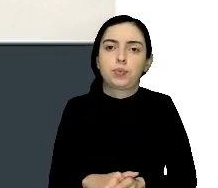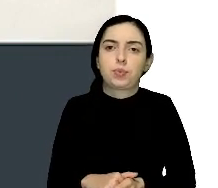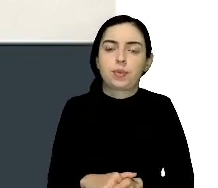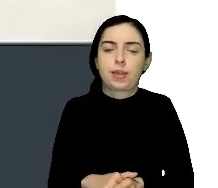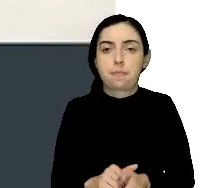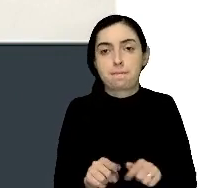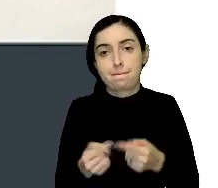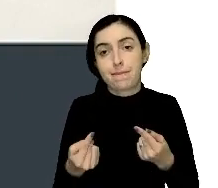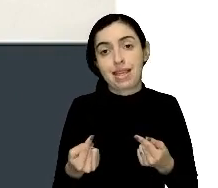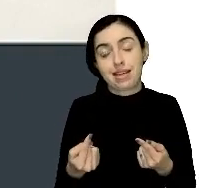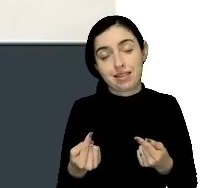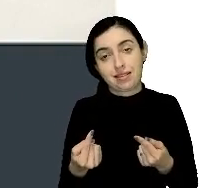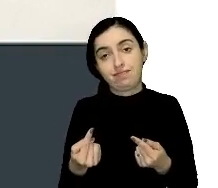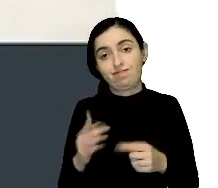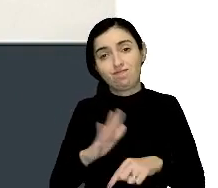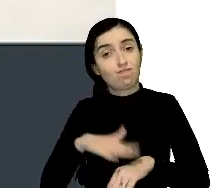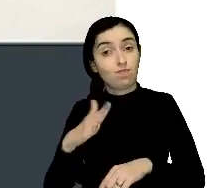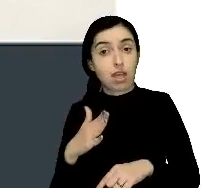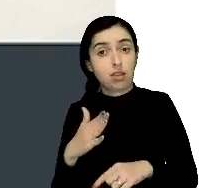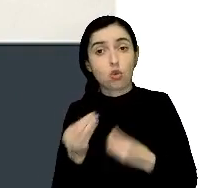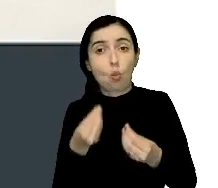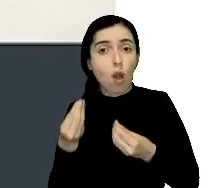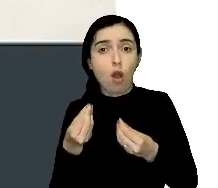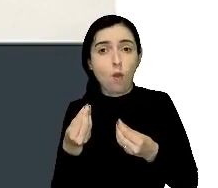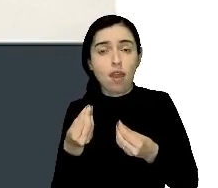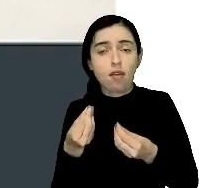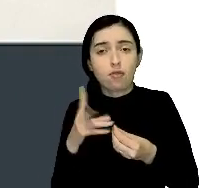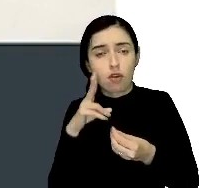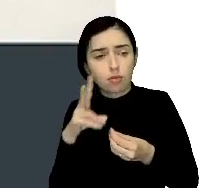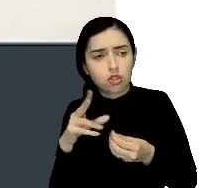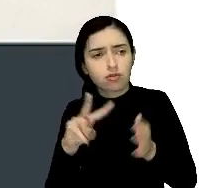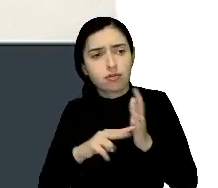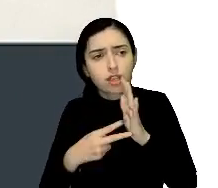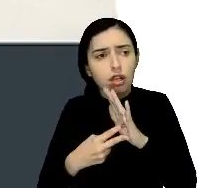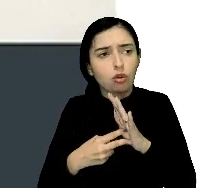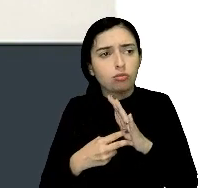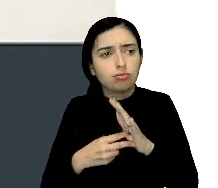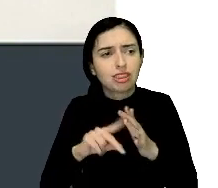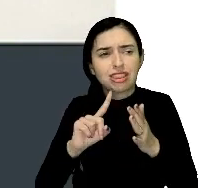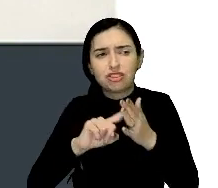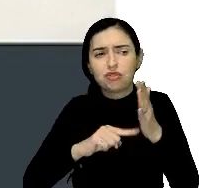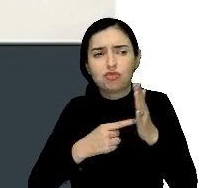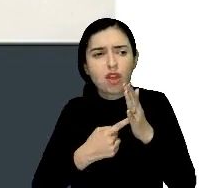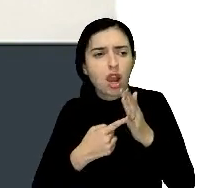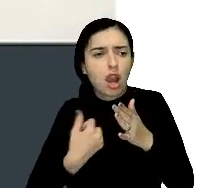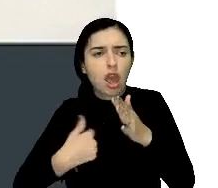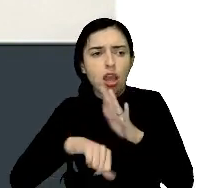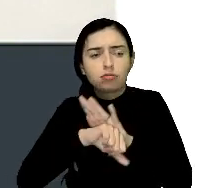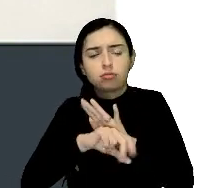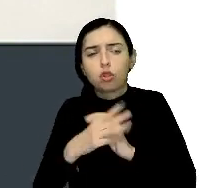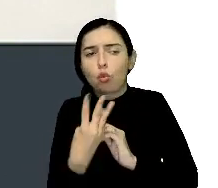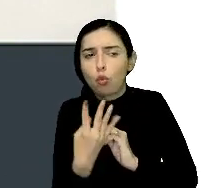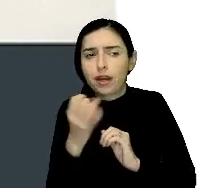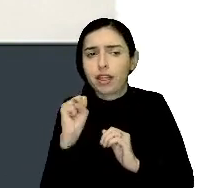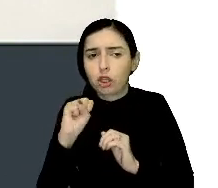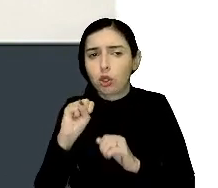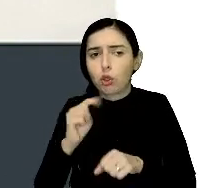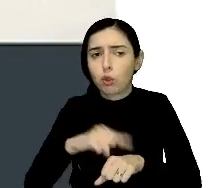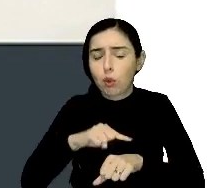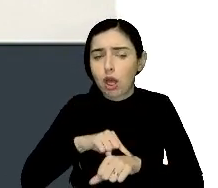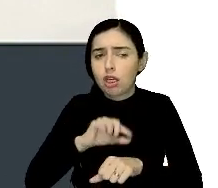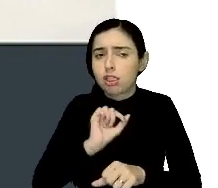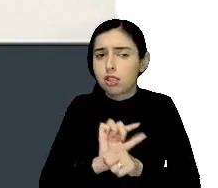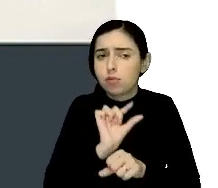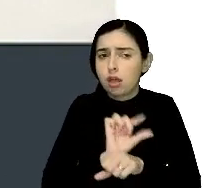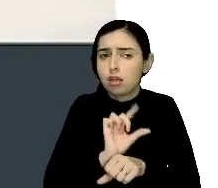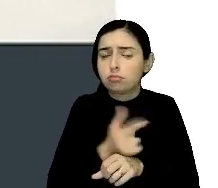Mais que isso, né? Qual é a forma da gente identificar que ele violou? É 48 horas que a gente daria de prazo para ele se defender